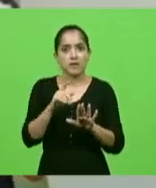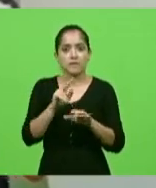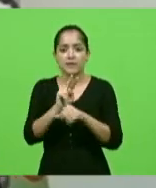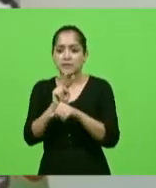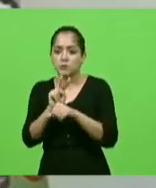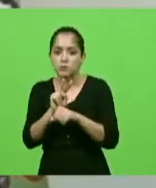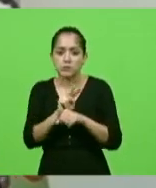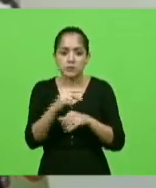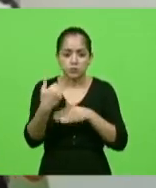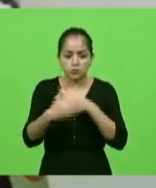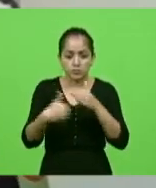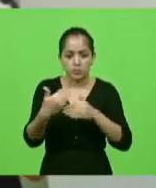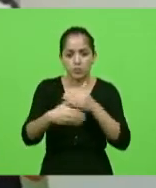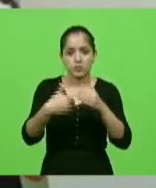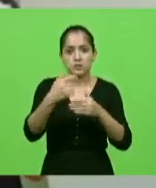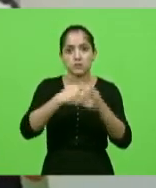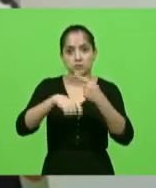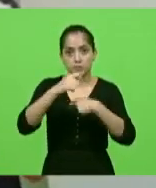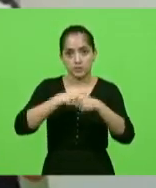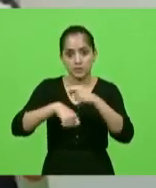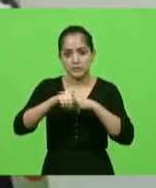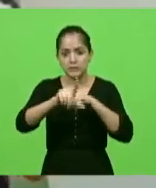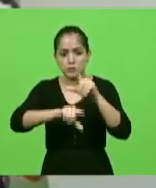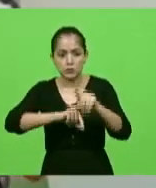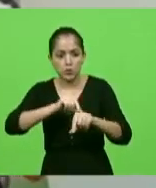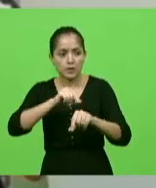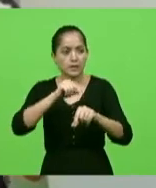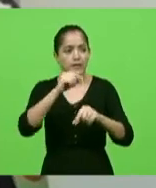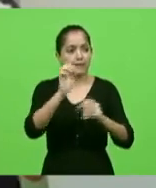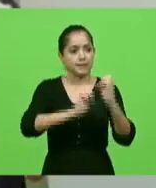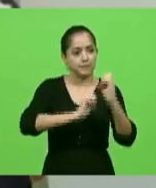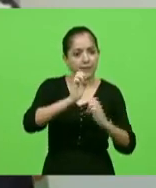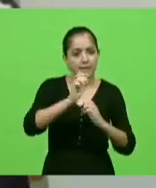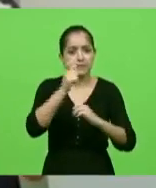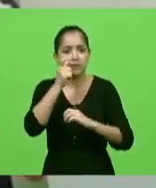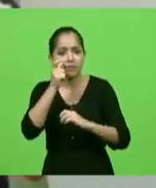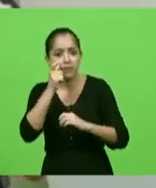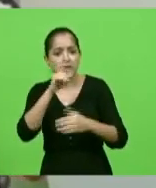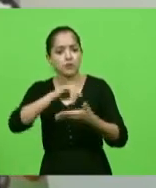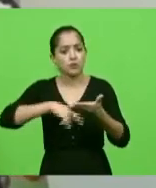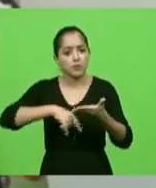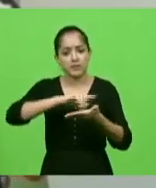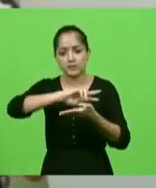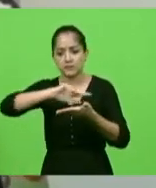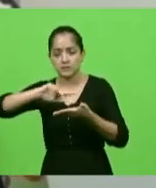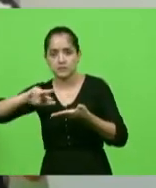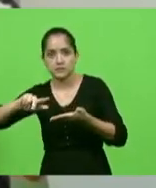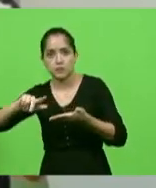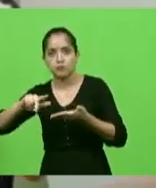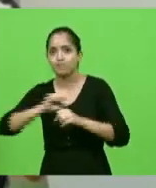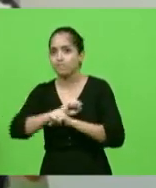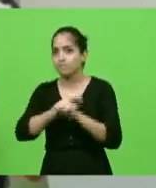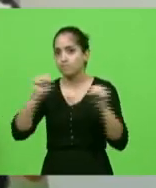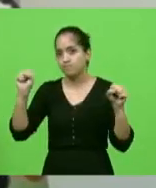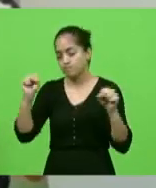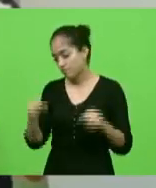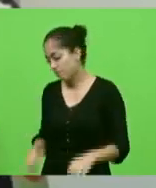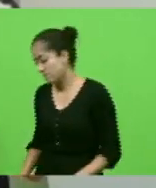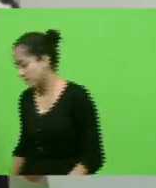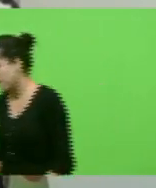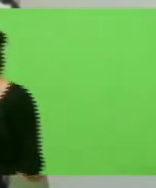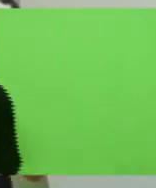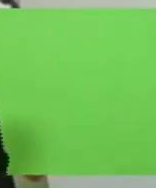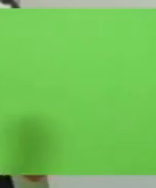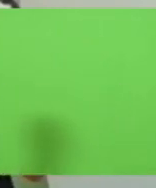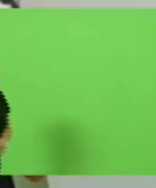de um processo administrativo de selecionar empresa de verificar a documentação é impossível pensar